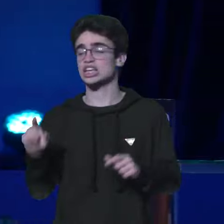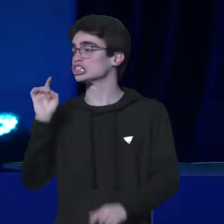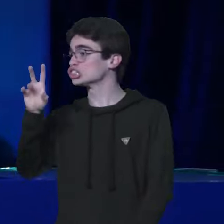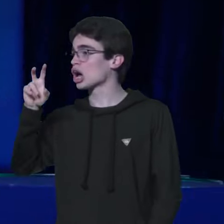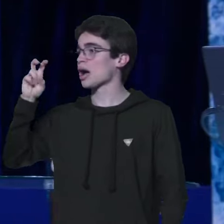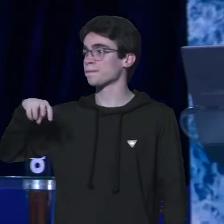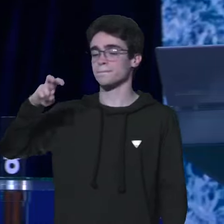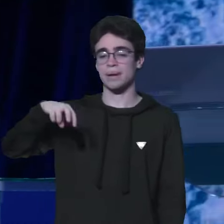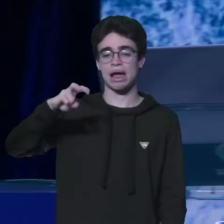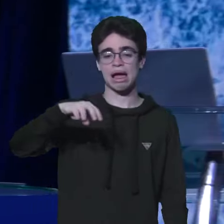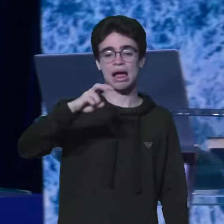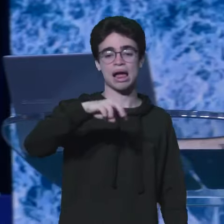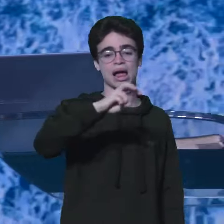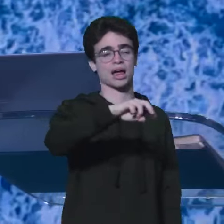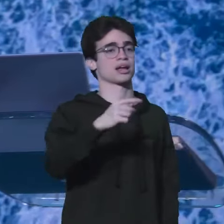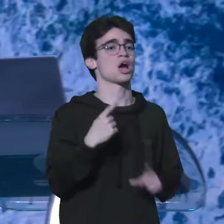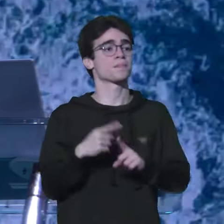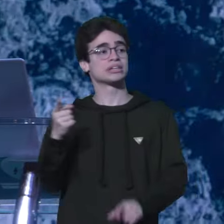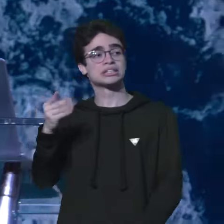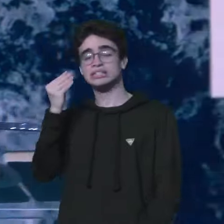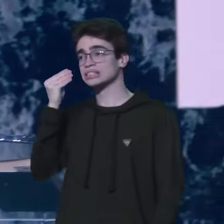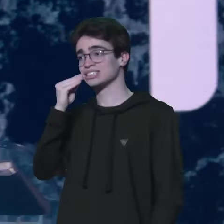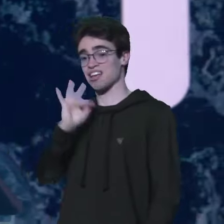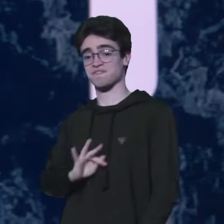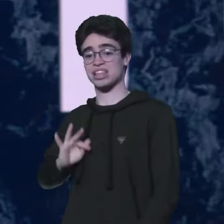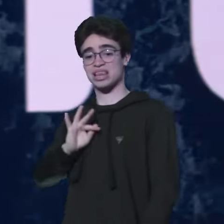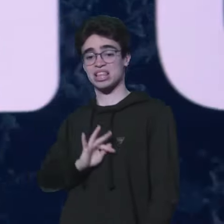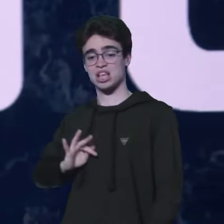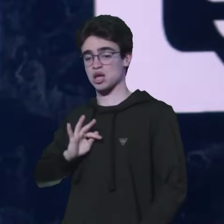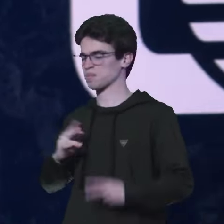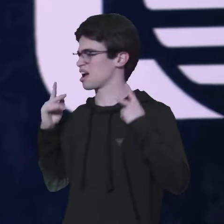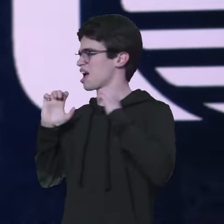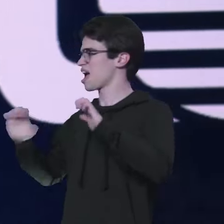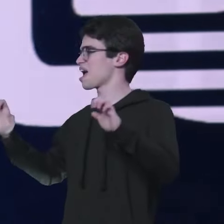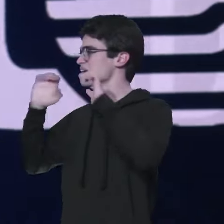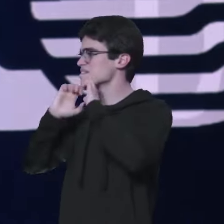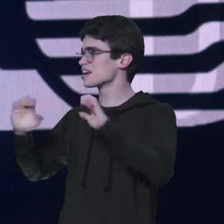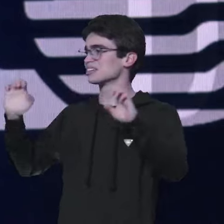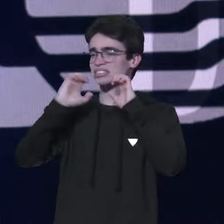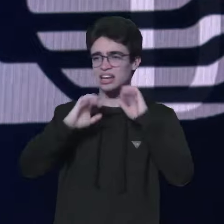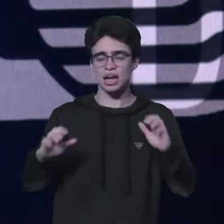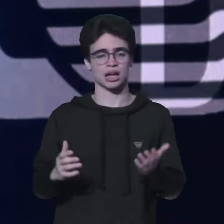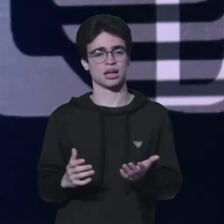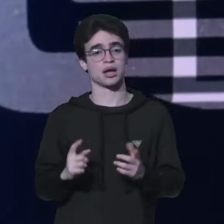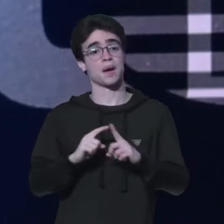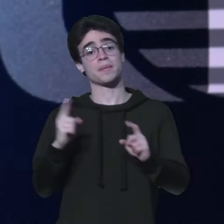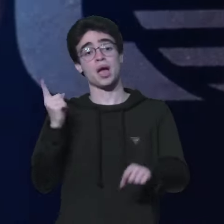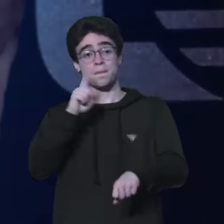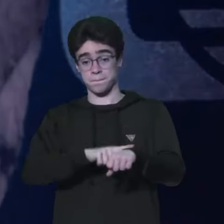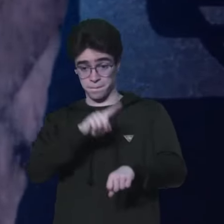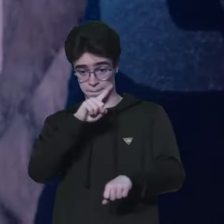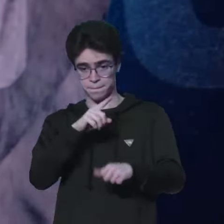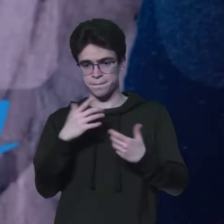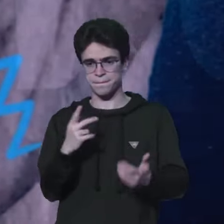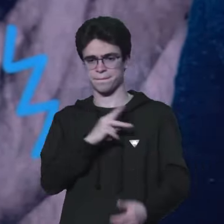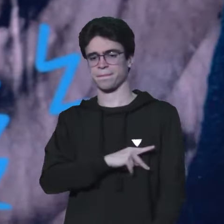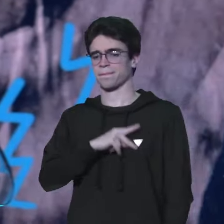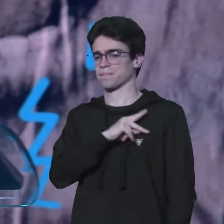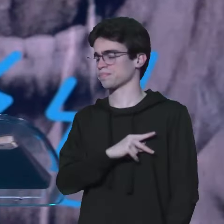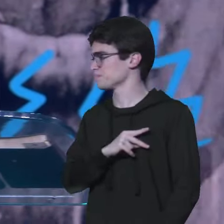tentando evangelizar a cidade de Filipos, e aquela mulher ficava atrapalhando eles. Até que chega uma hora que Paulo se cansa